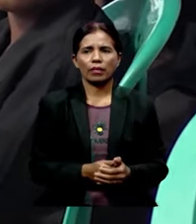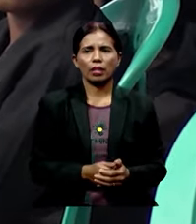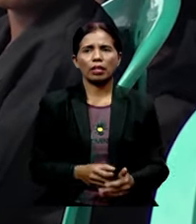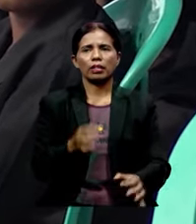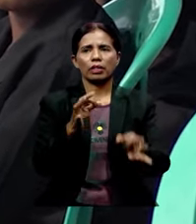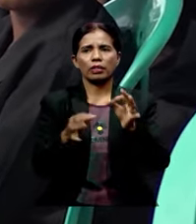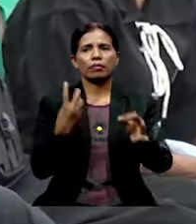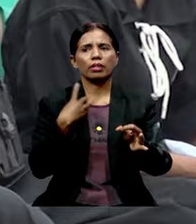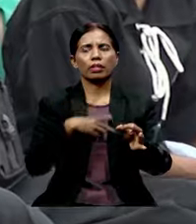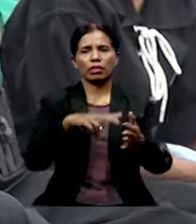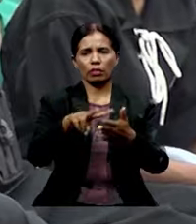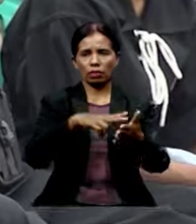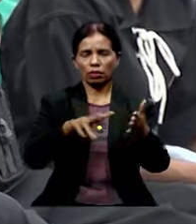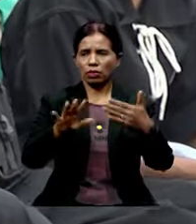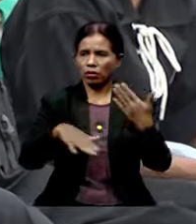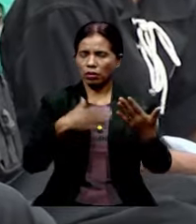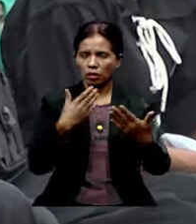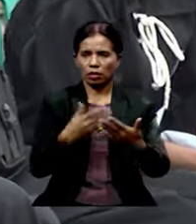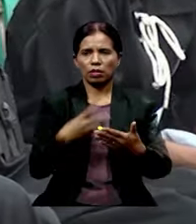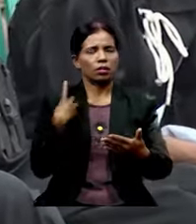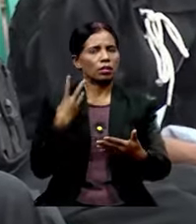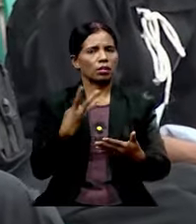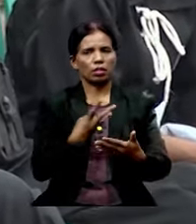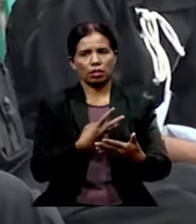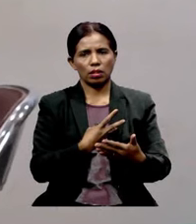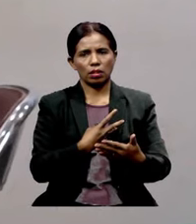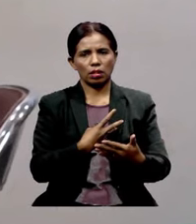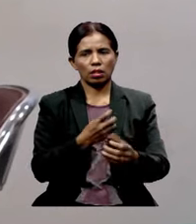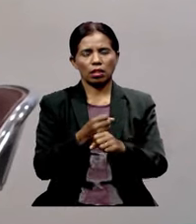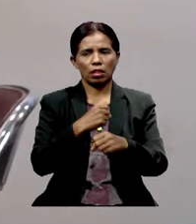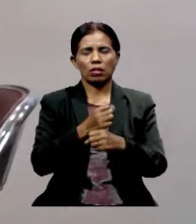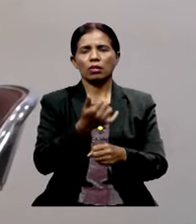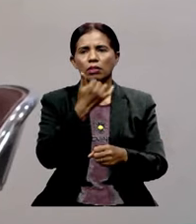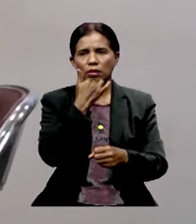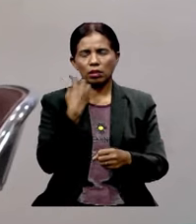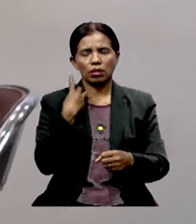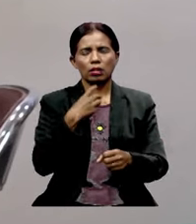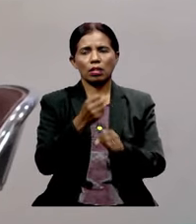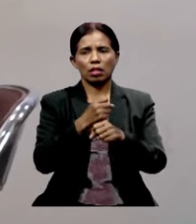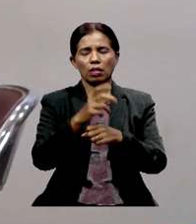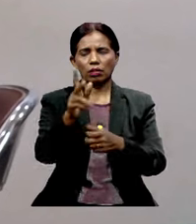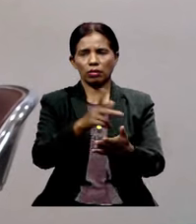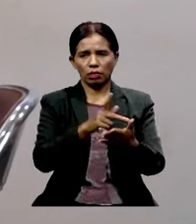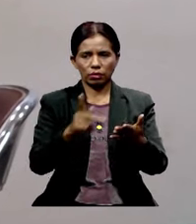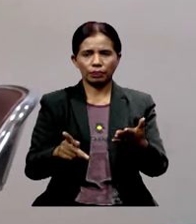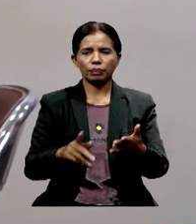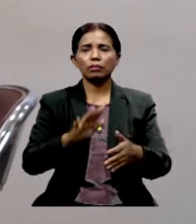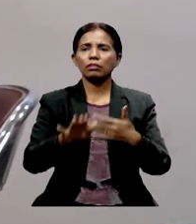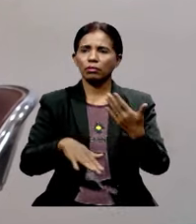ita, viola bate, não, quer dizer que ita, halo salário, nem ita comete crime. Ne boatir ne